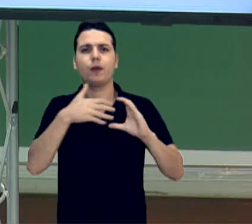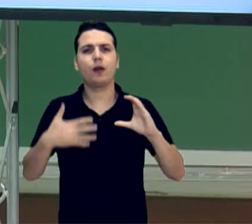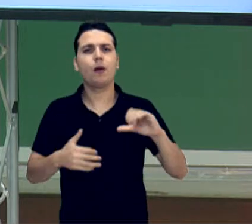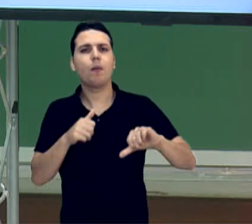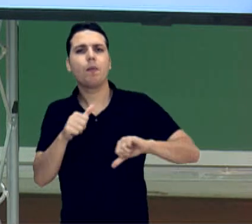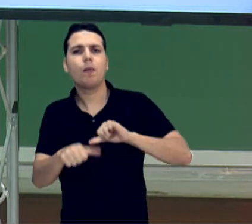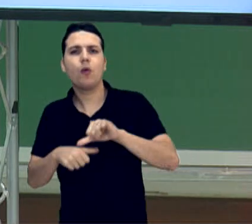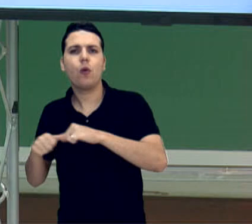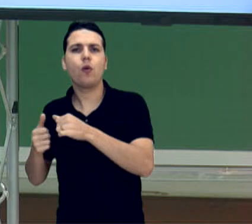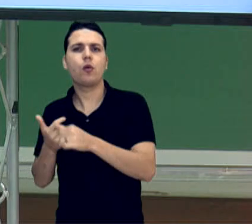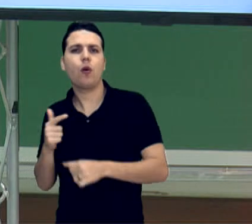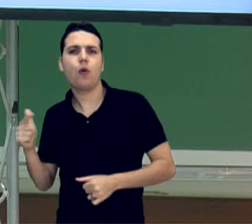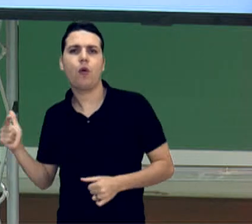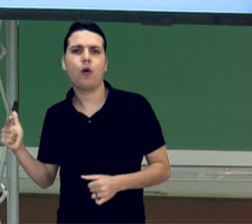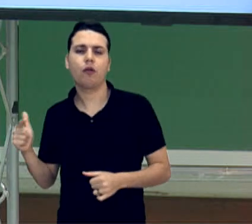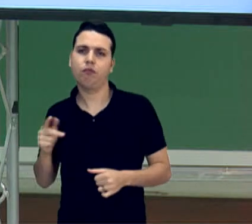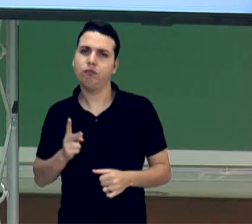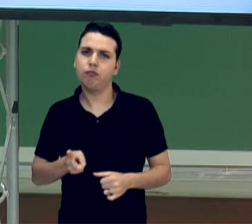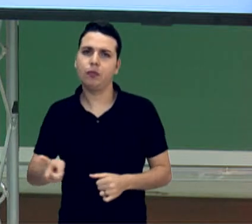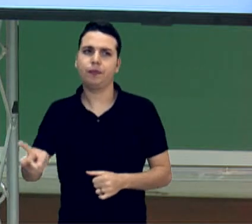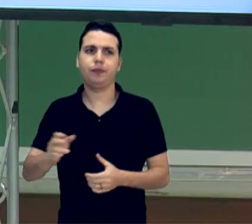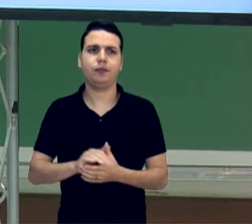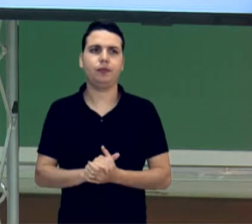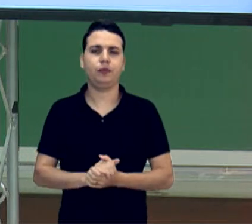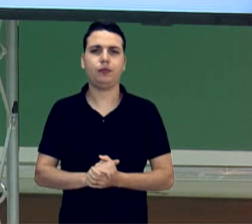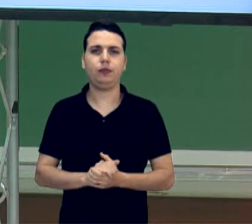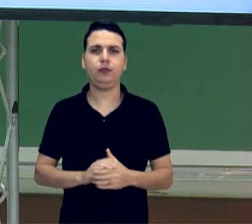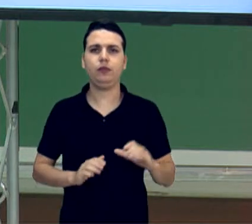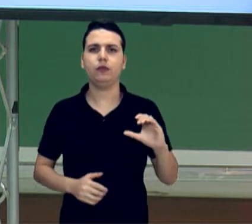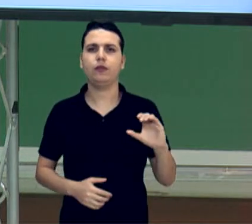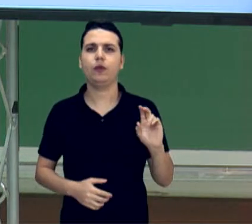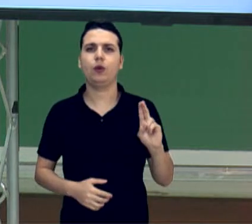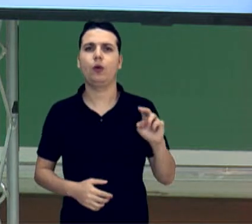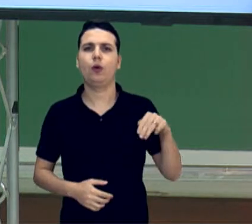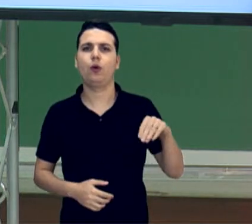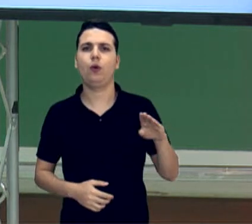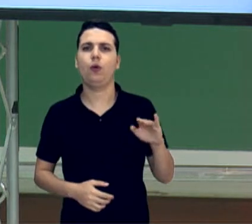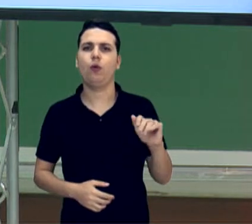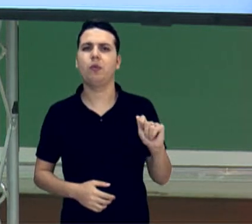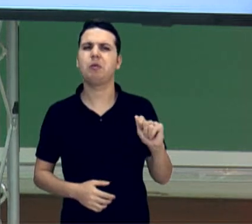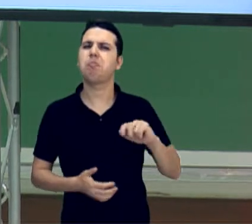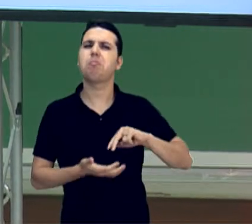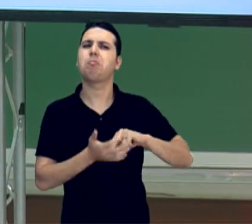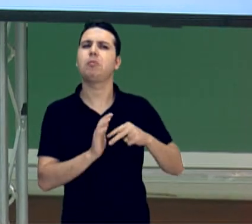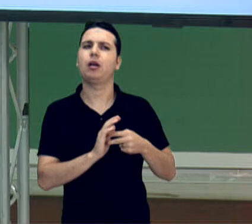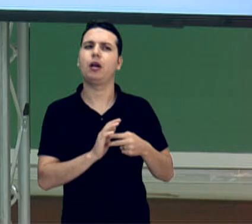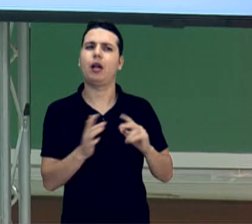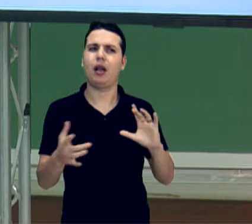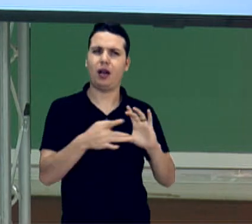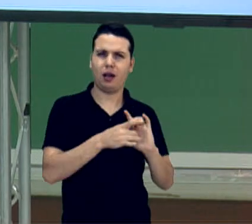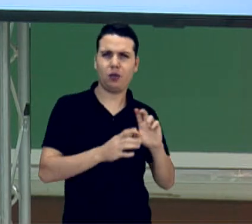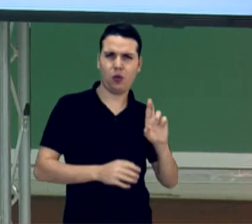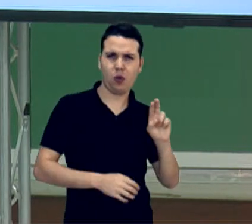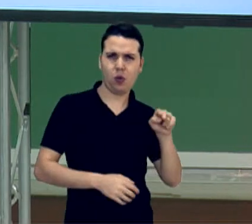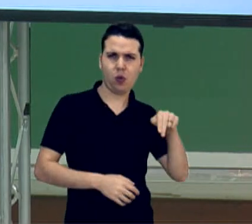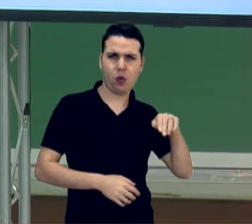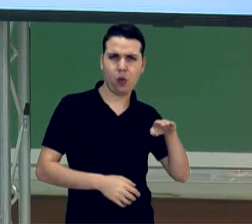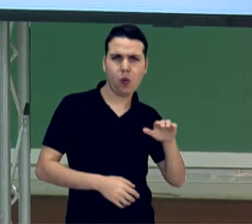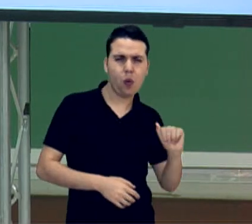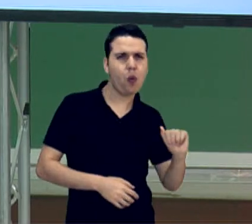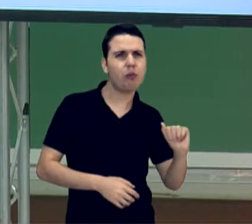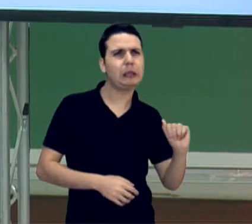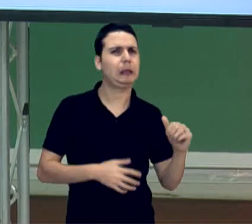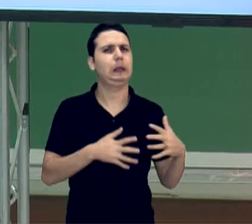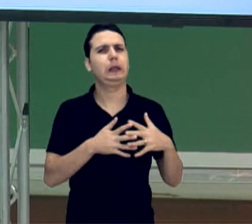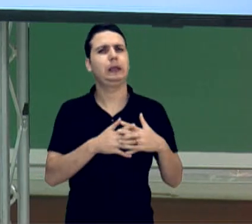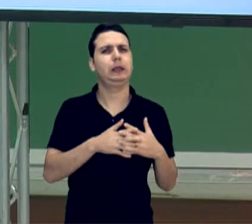outras, e aí vai. Cúmbia, o que será essa cúmbia? Tem a ver com rumba? Rúmbia? Será que é meio confuso,